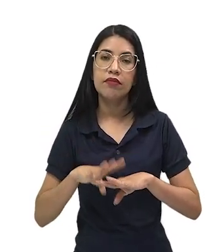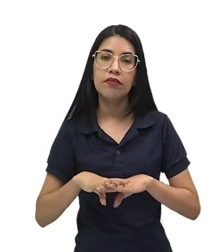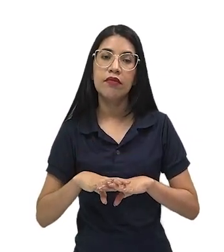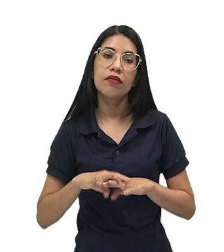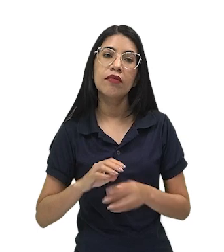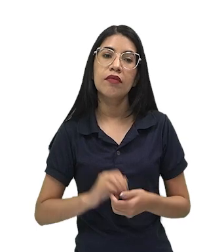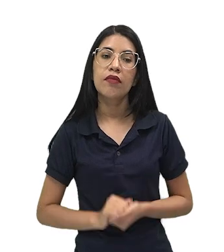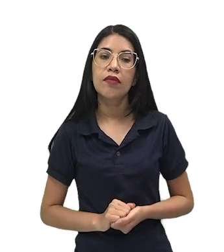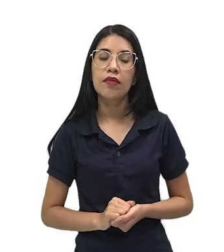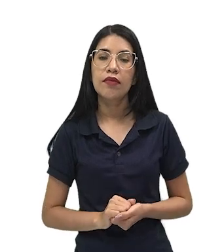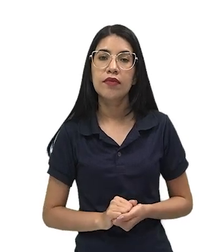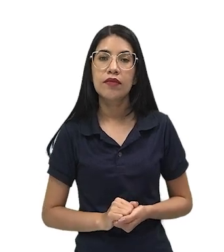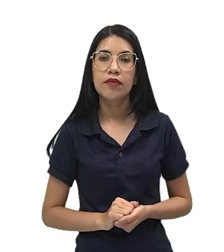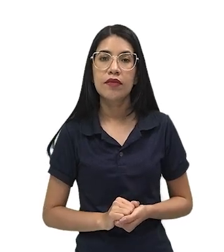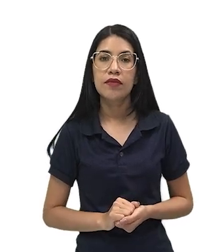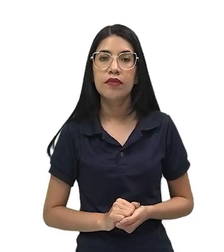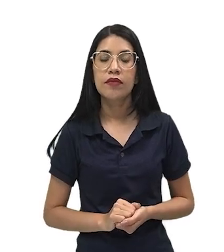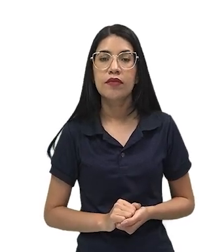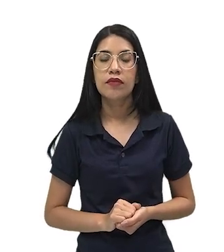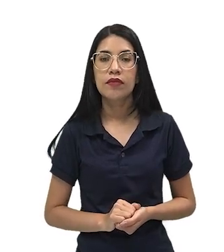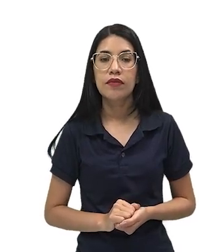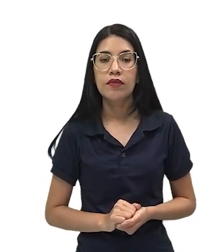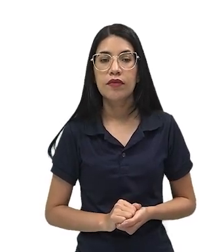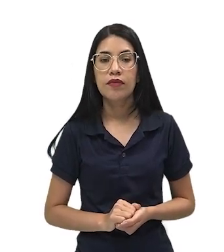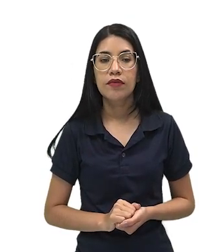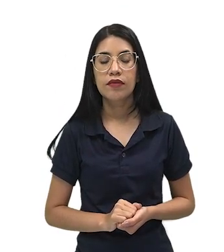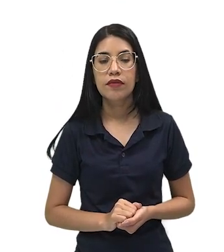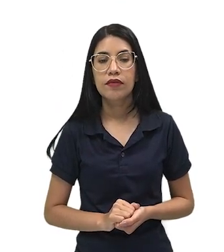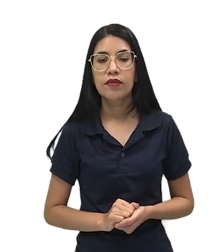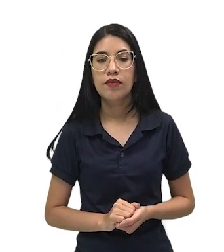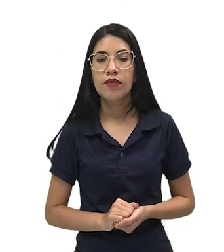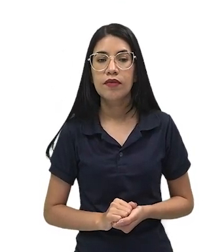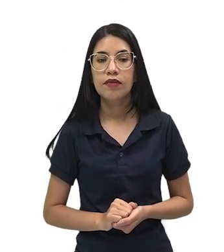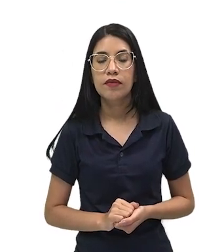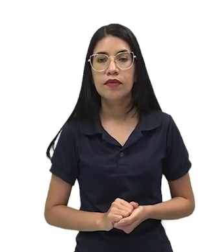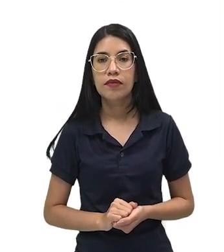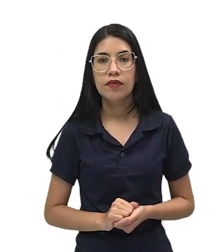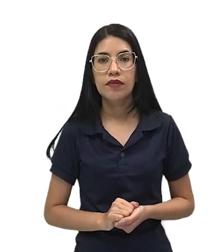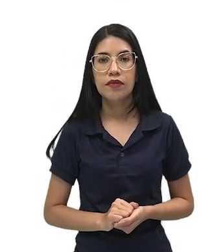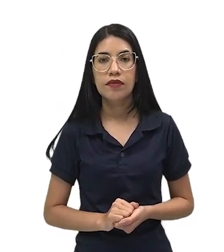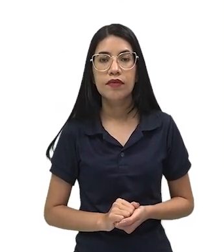X, né? Ó, X, beleza? X